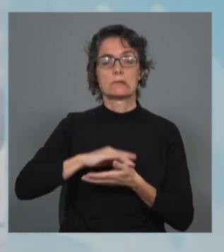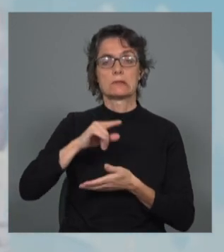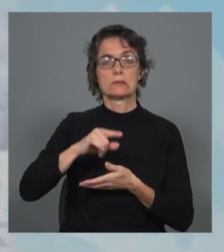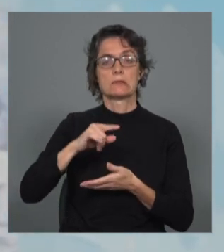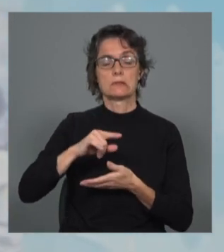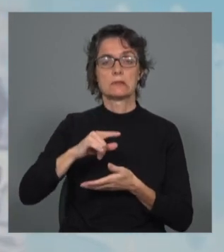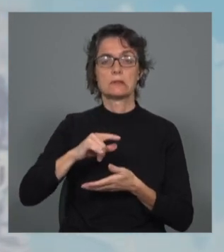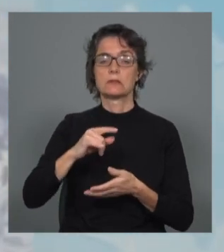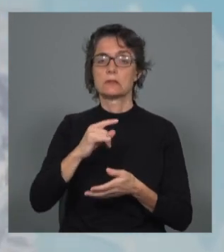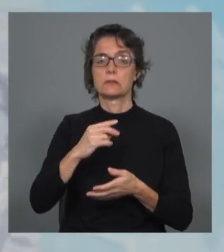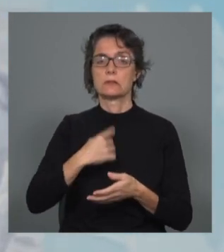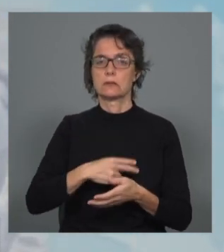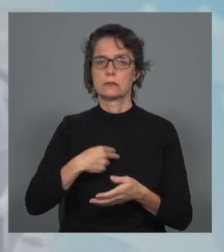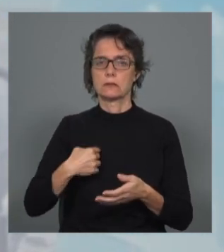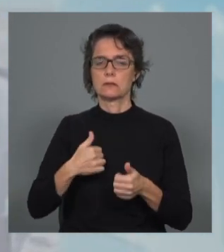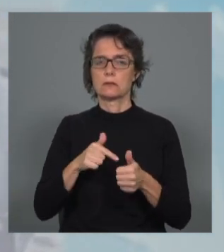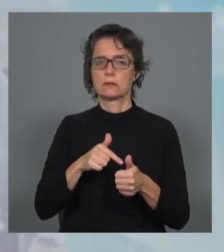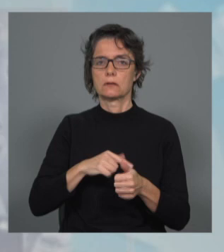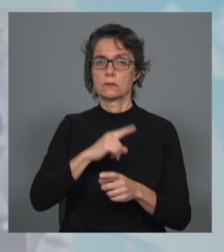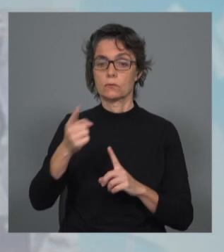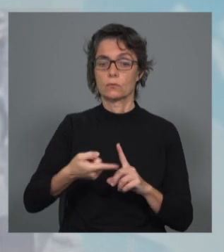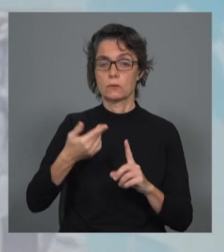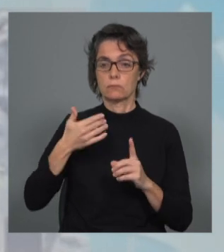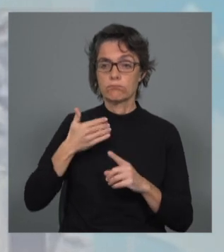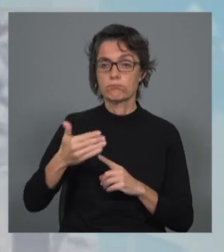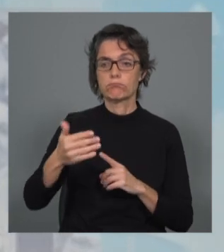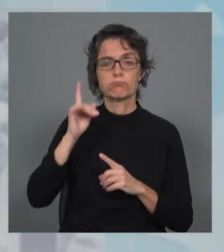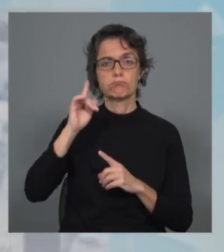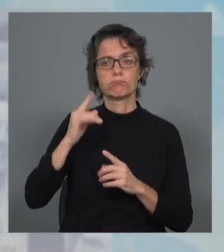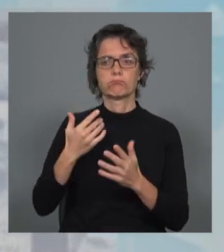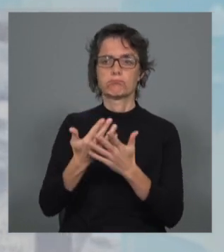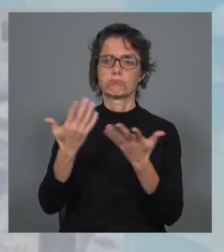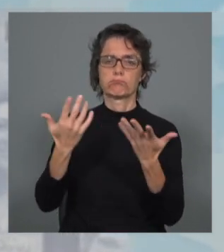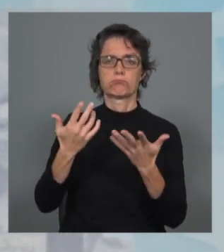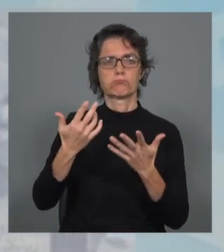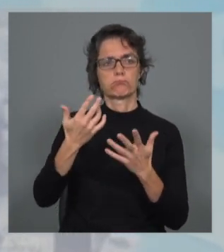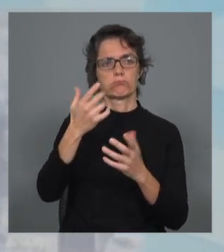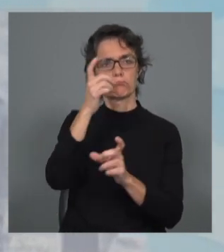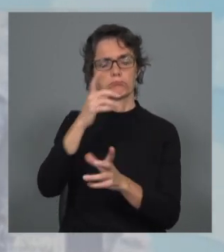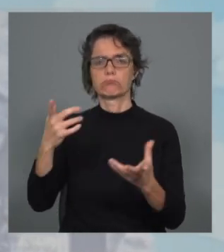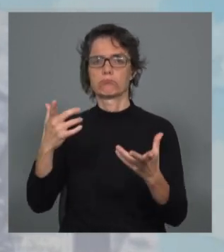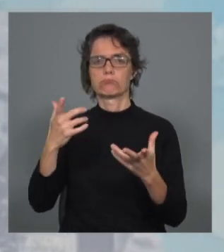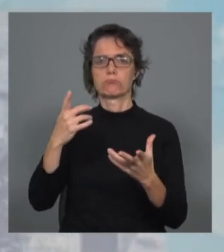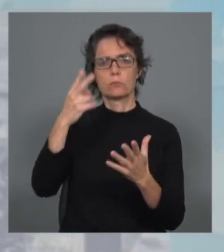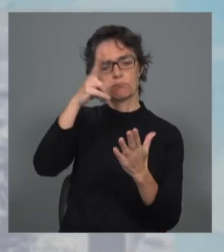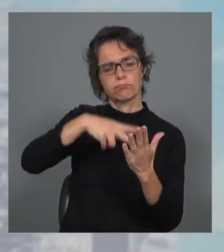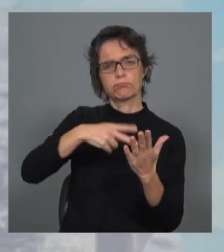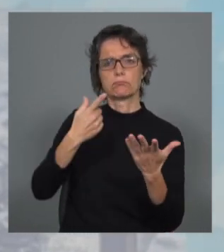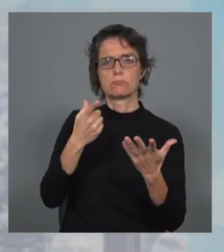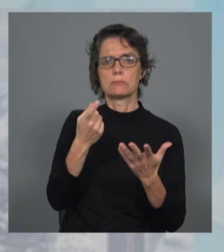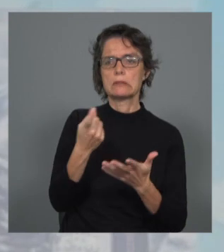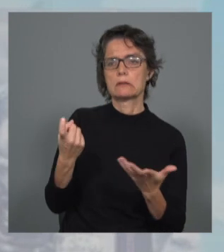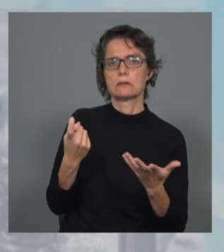está a decorrer o ano da imprensa regional para apelar à valorização dos títulos, dos leitores e para a necessidade de